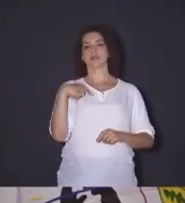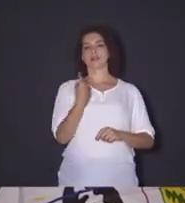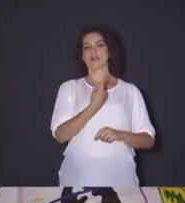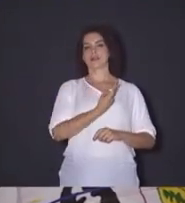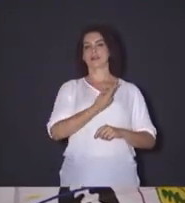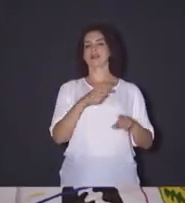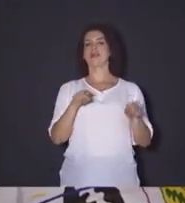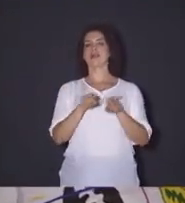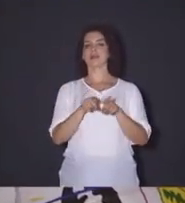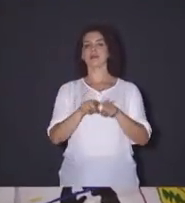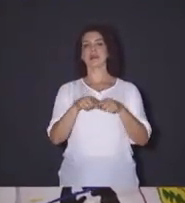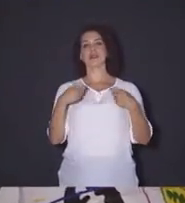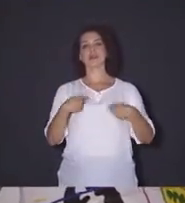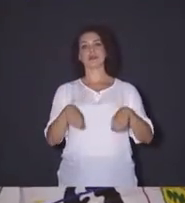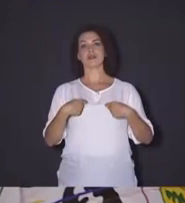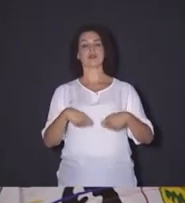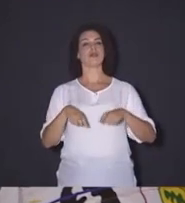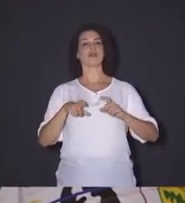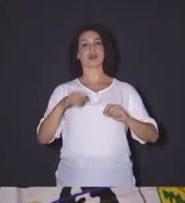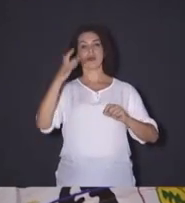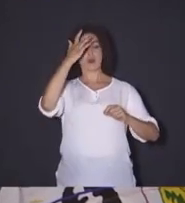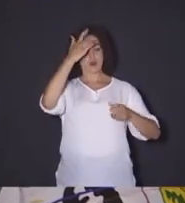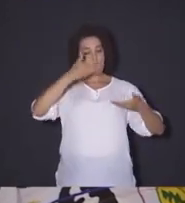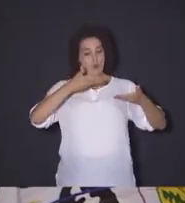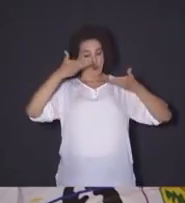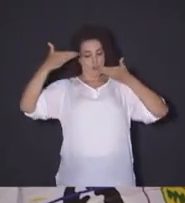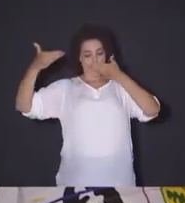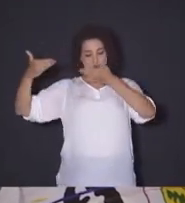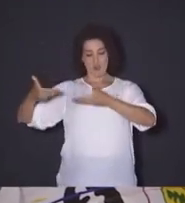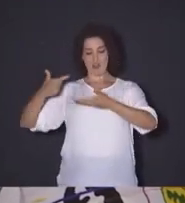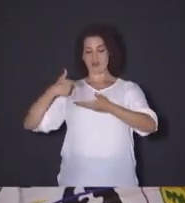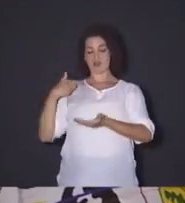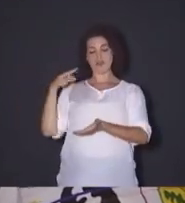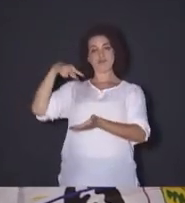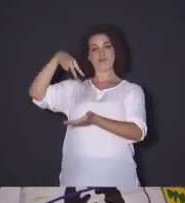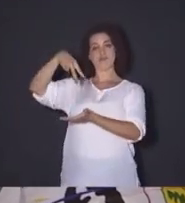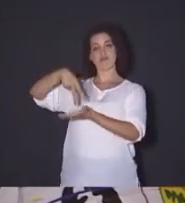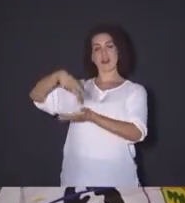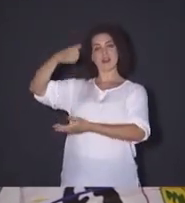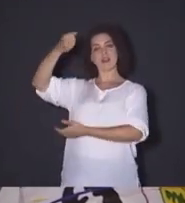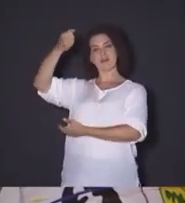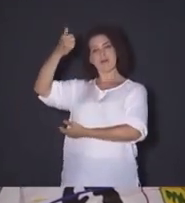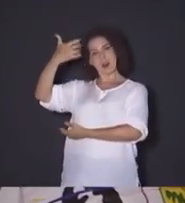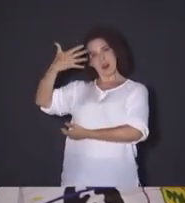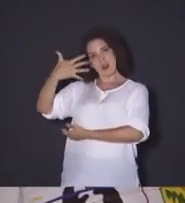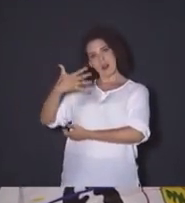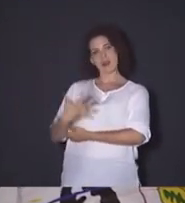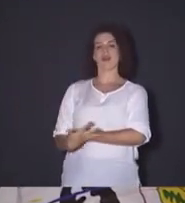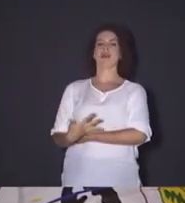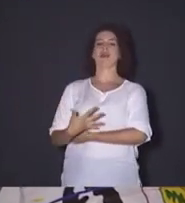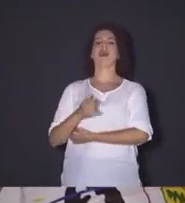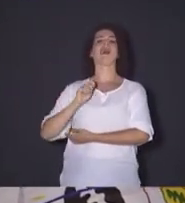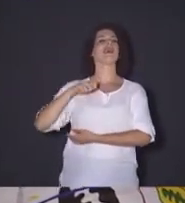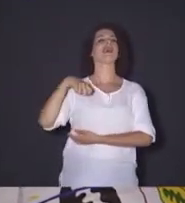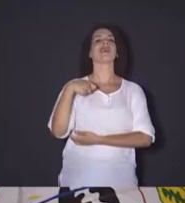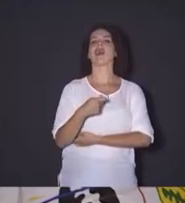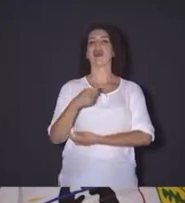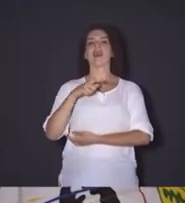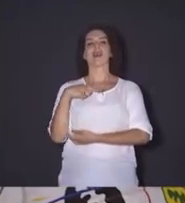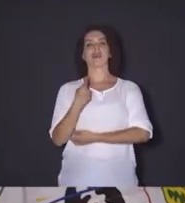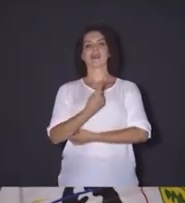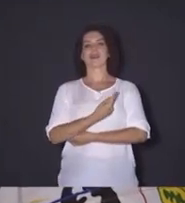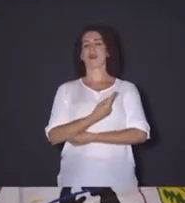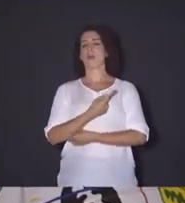oportunidade de estarmos em espaços em momentos como estes para falar verdadeiramente quem somos e para